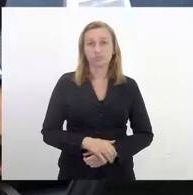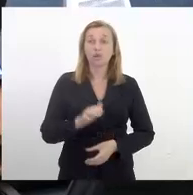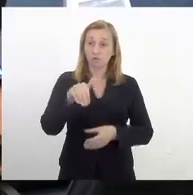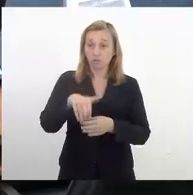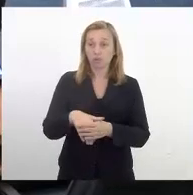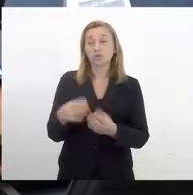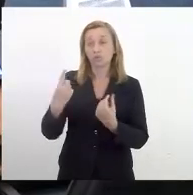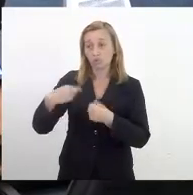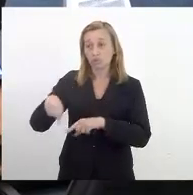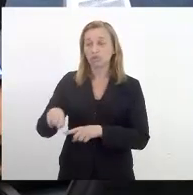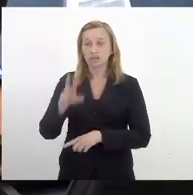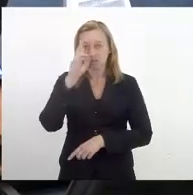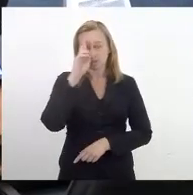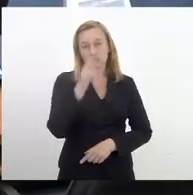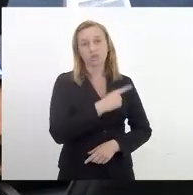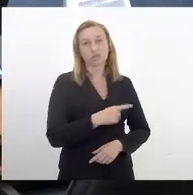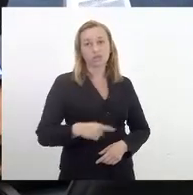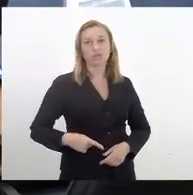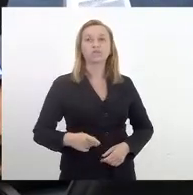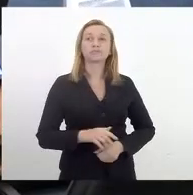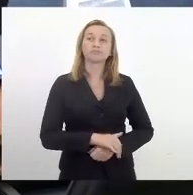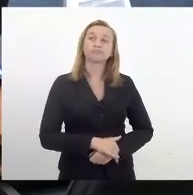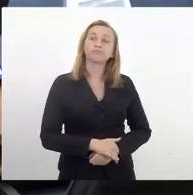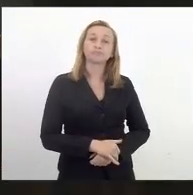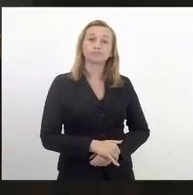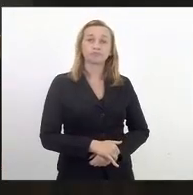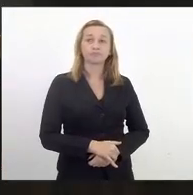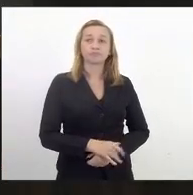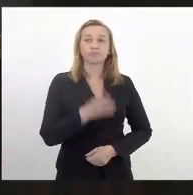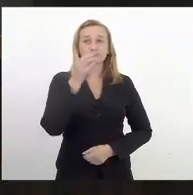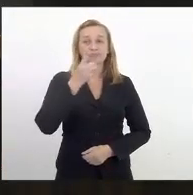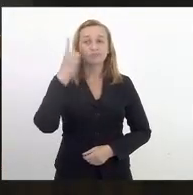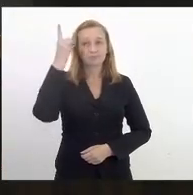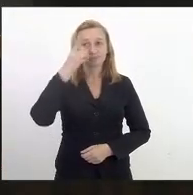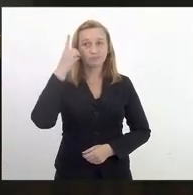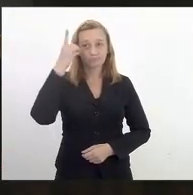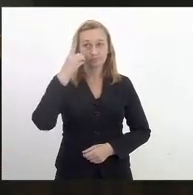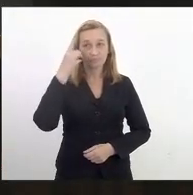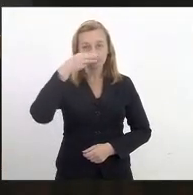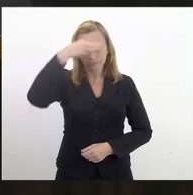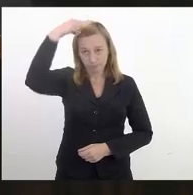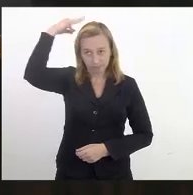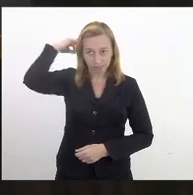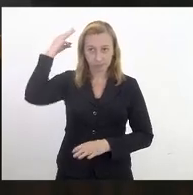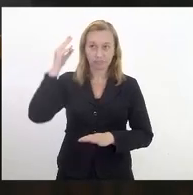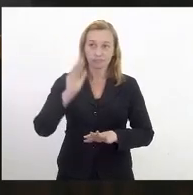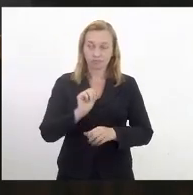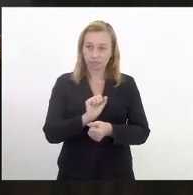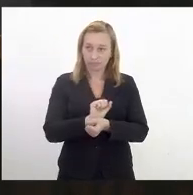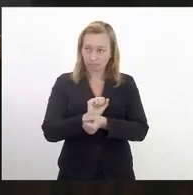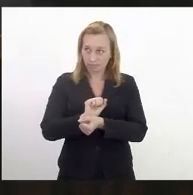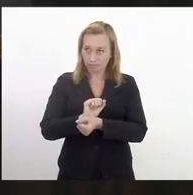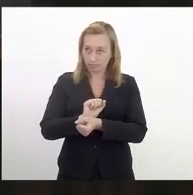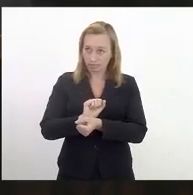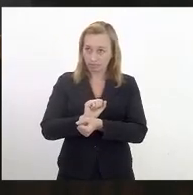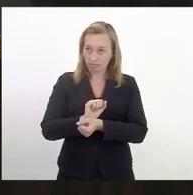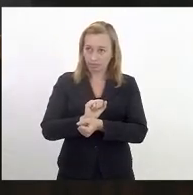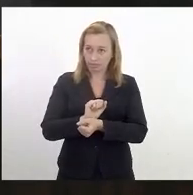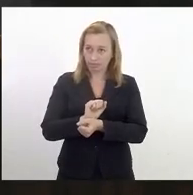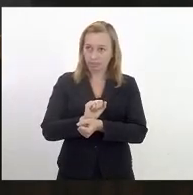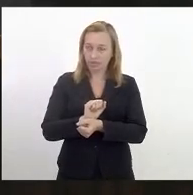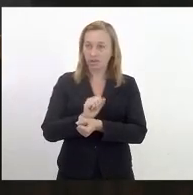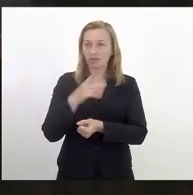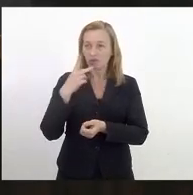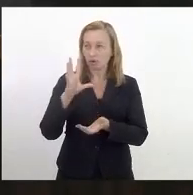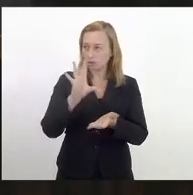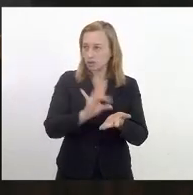da história mas vamos aqui Deputado Márcio seu presente primeiro voando gente dá umas ele falou da anexação